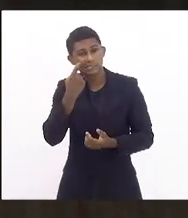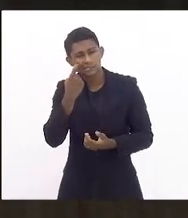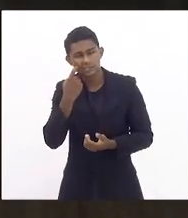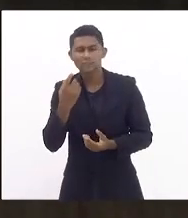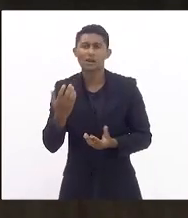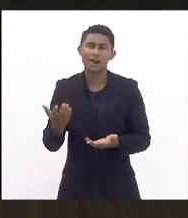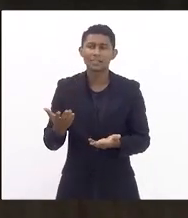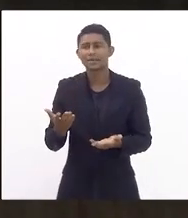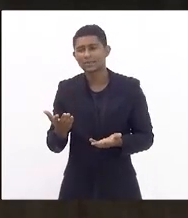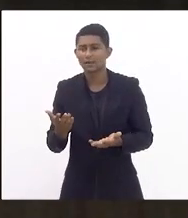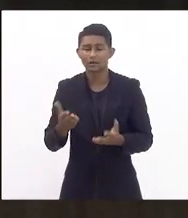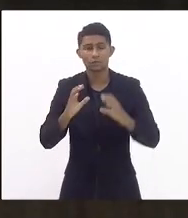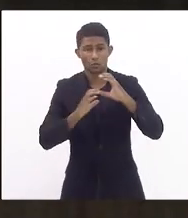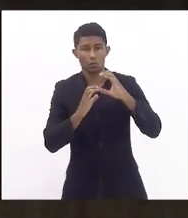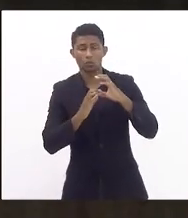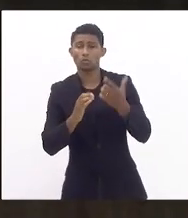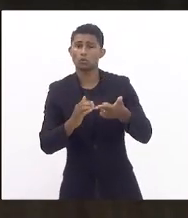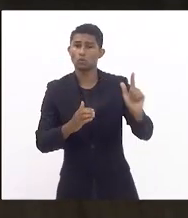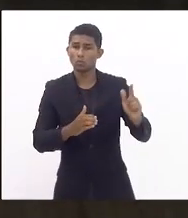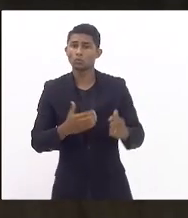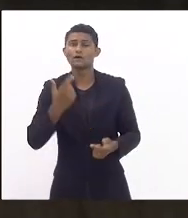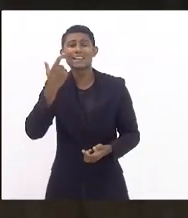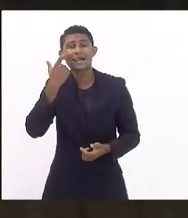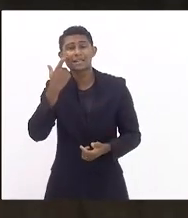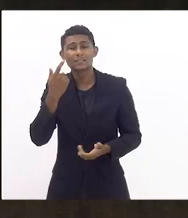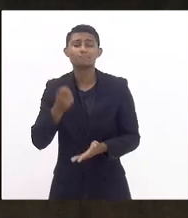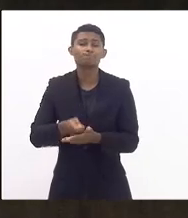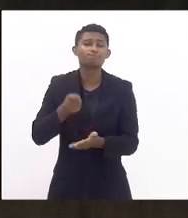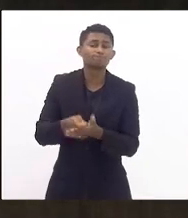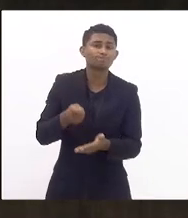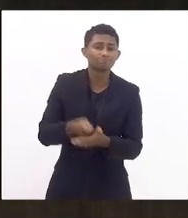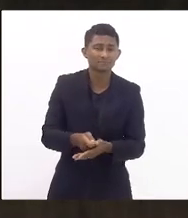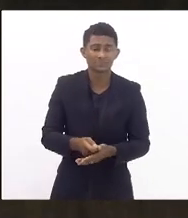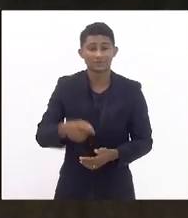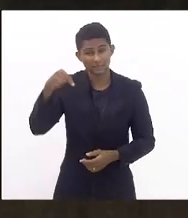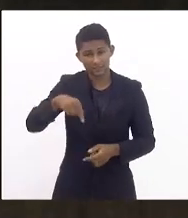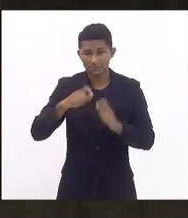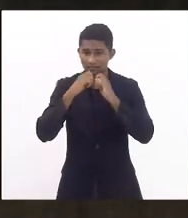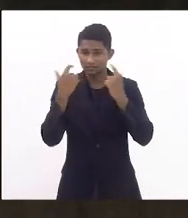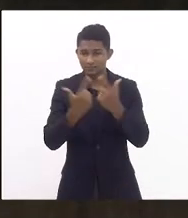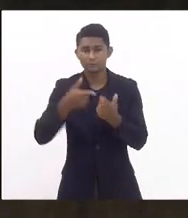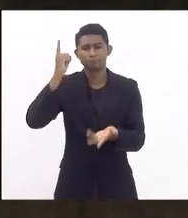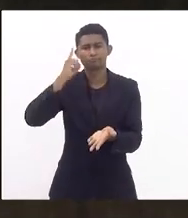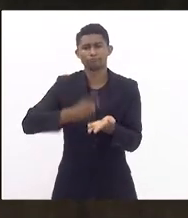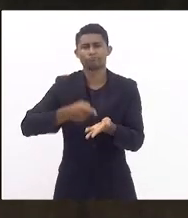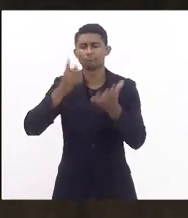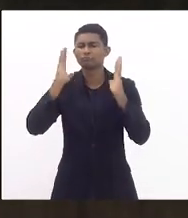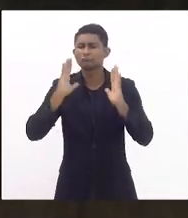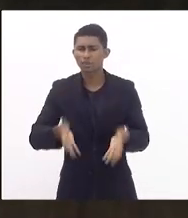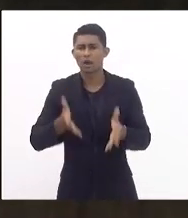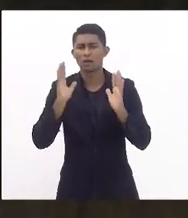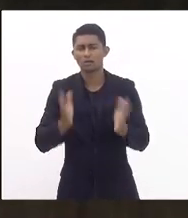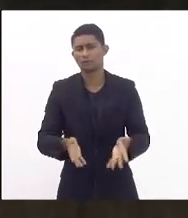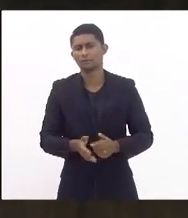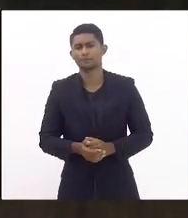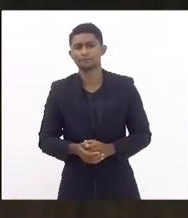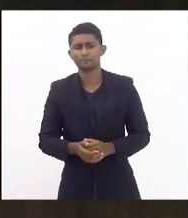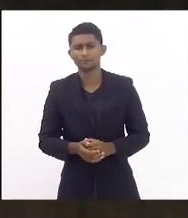um outro concurso, né, que nós acordamos aqui dentro dessa casa. São os